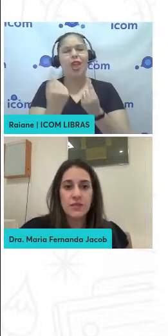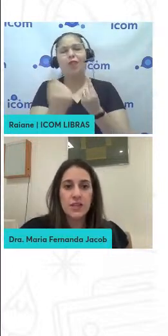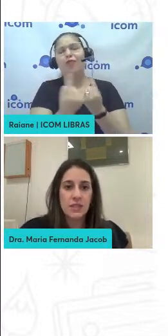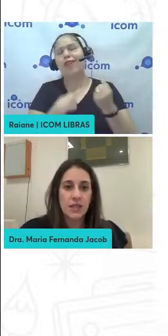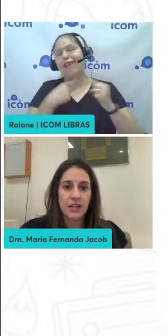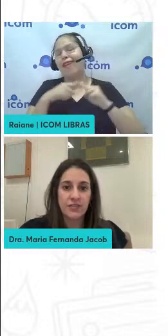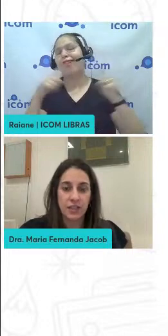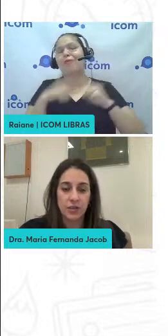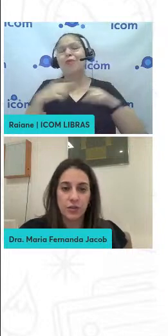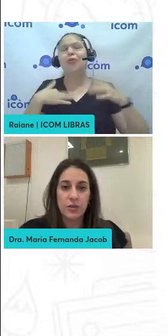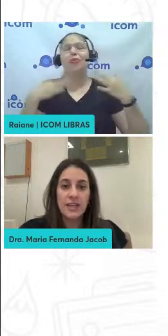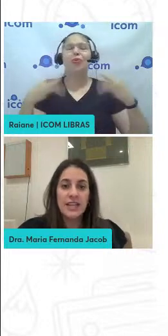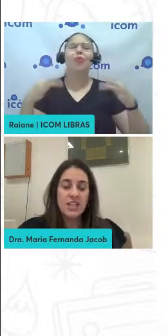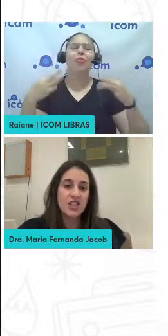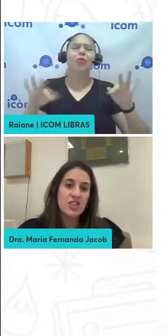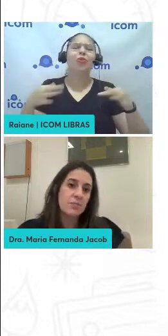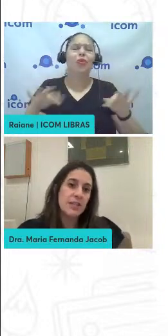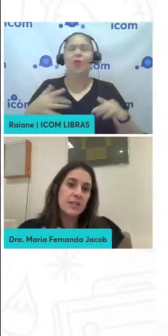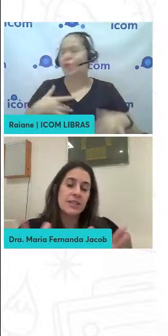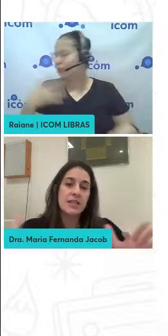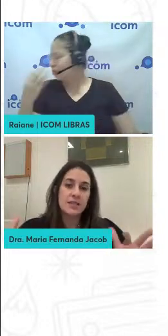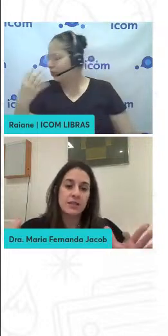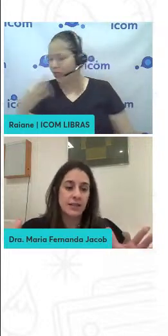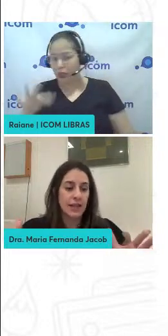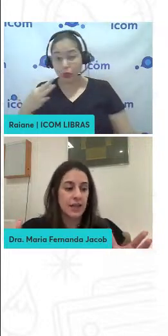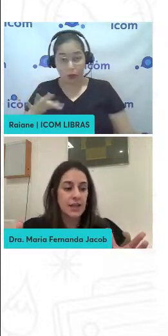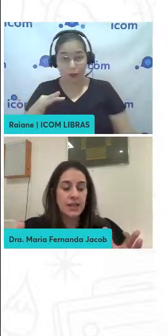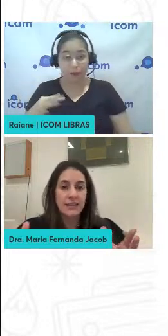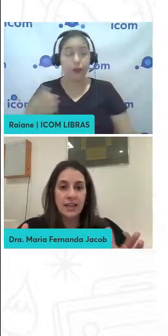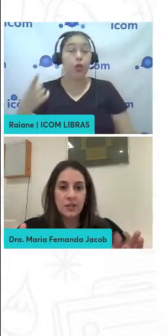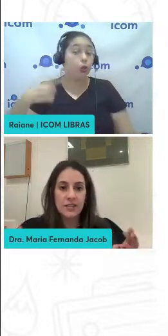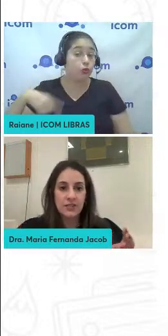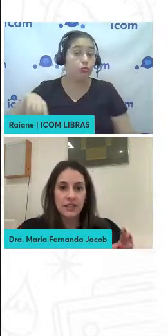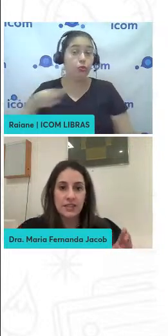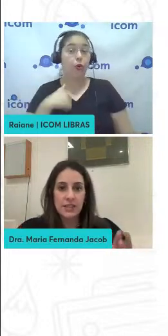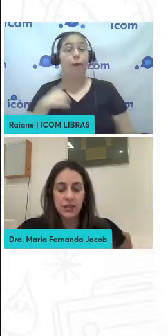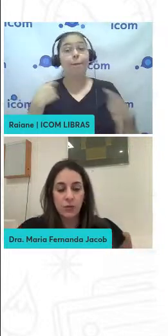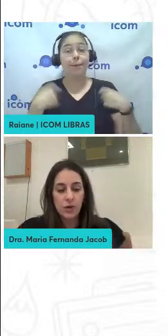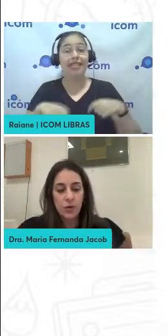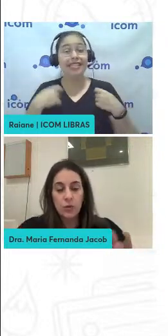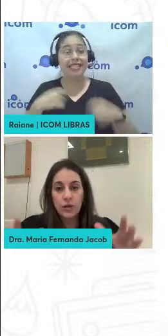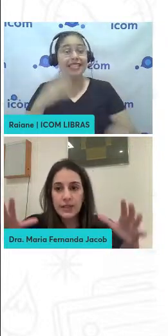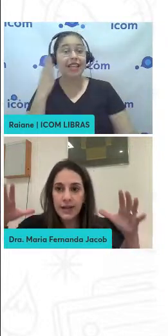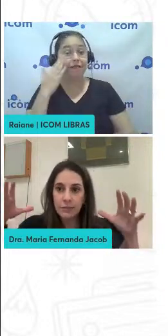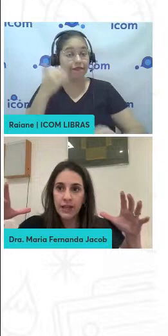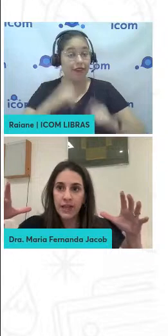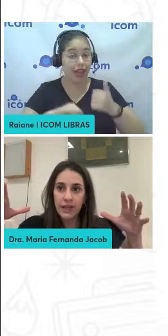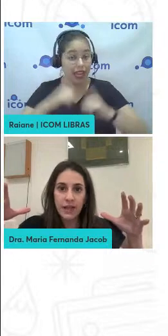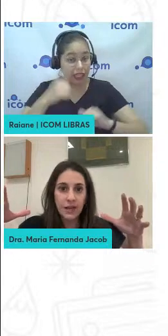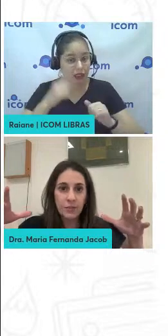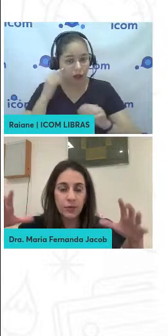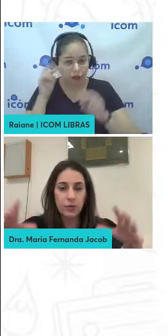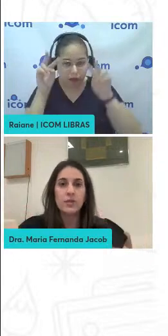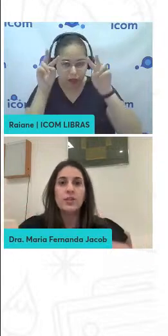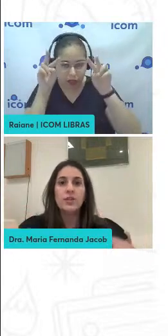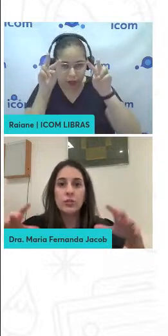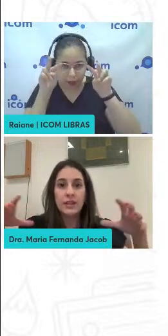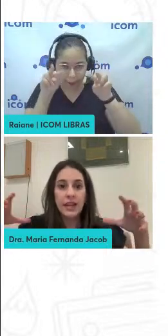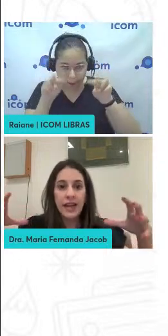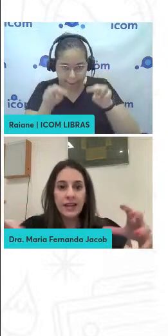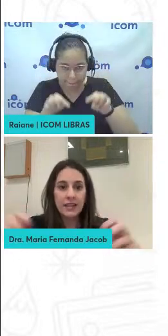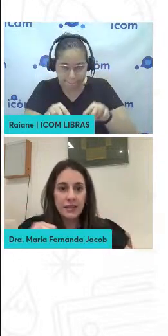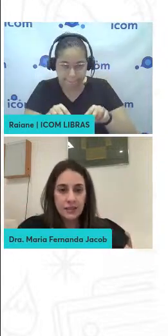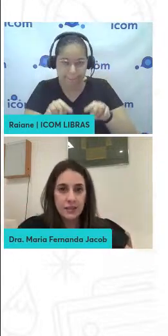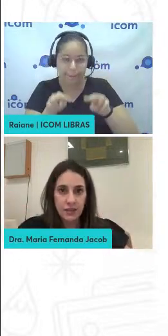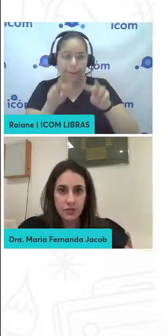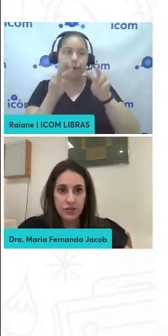chega muitas vezes referindo dor e a gente precisa ter na nossa avaliação um olhar bem amplo do